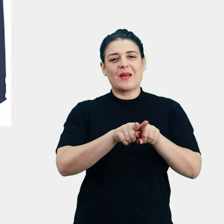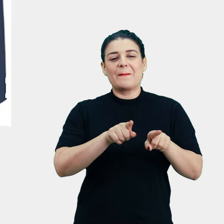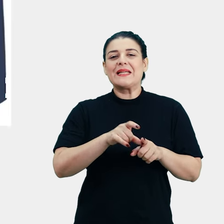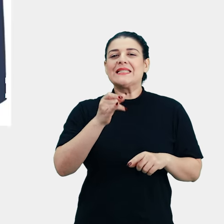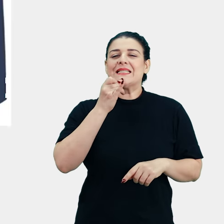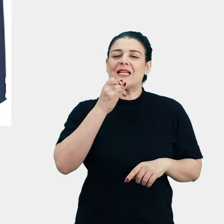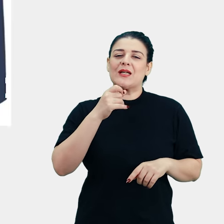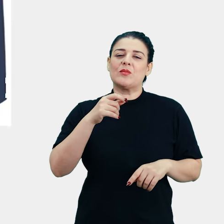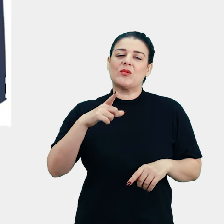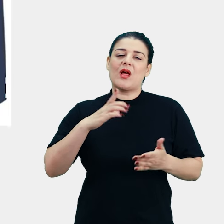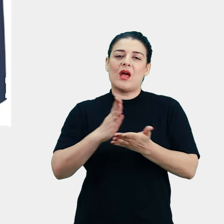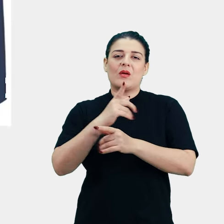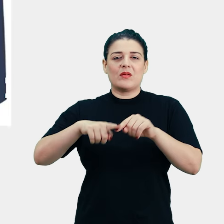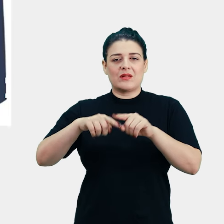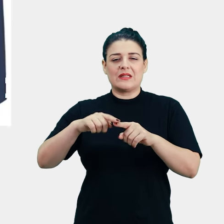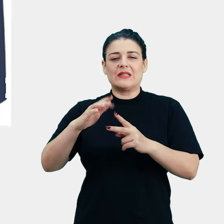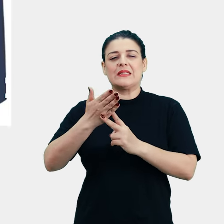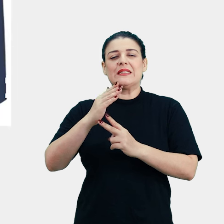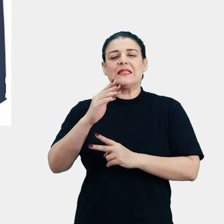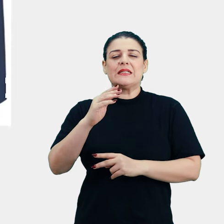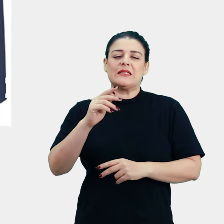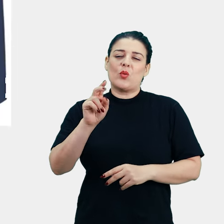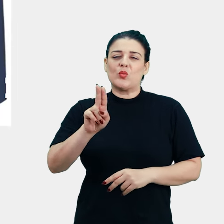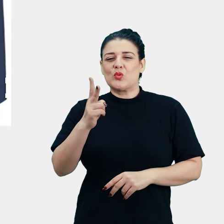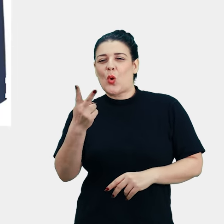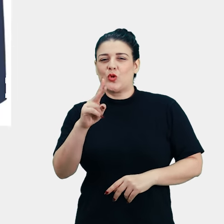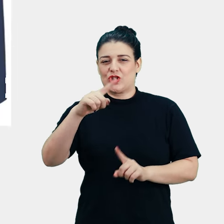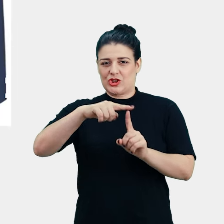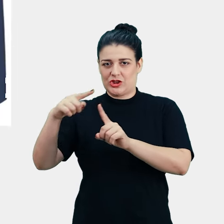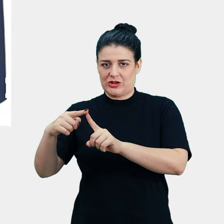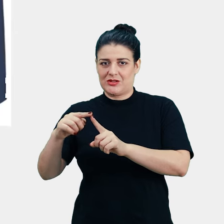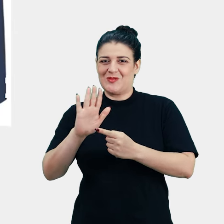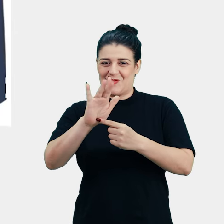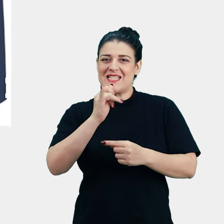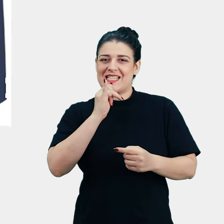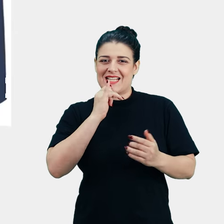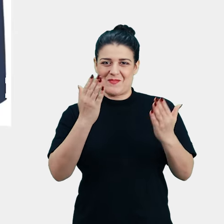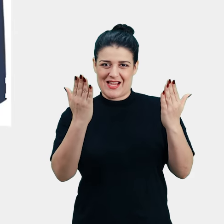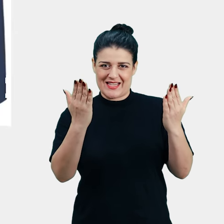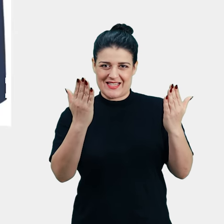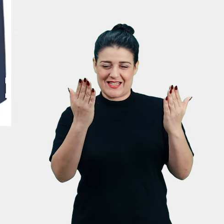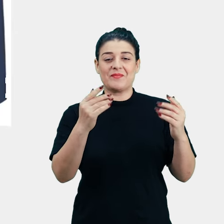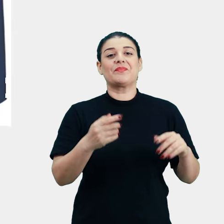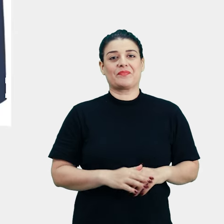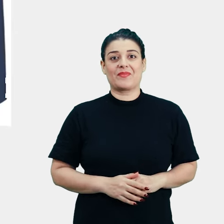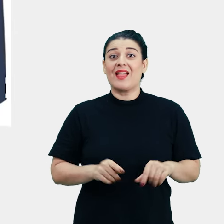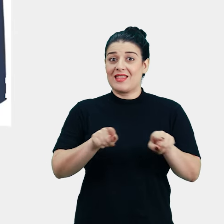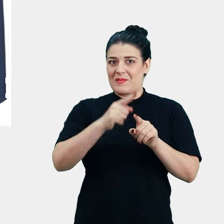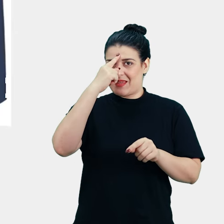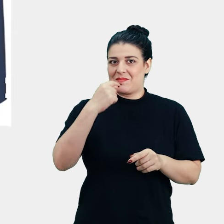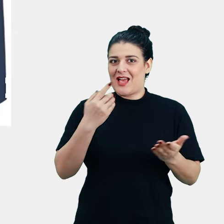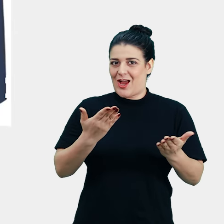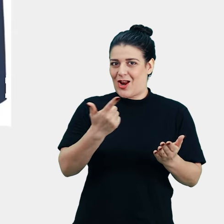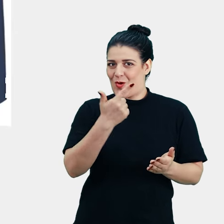de híbridos, tá? Tem esse Eclipse Treebird, onde a gente pode ver um quadrupolo, um Orbitrap e um Ion